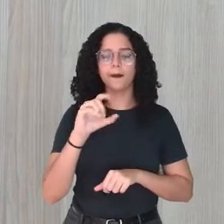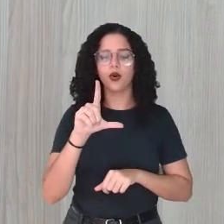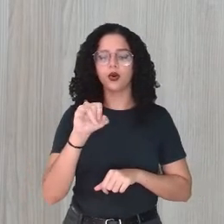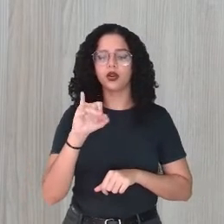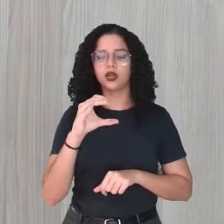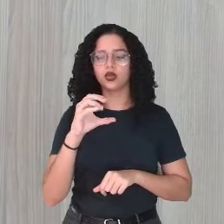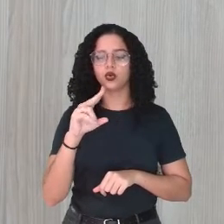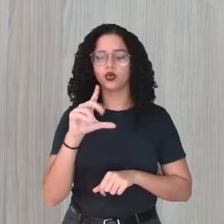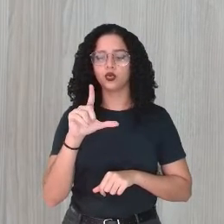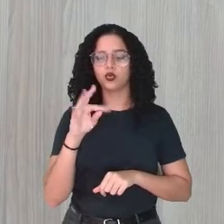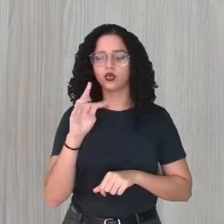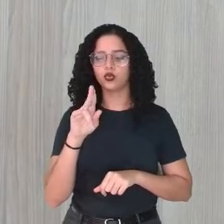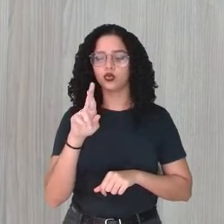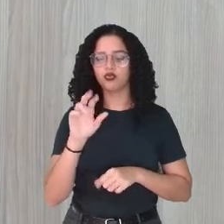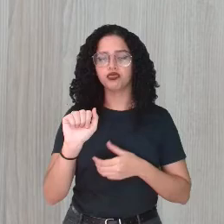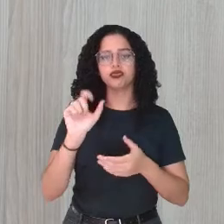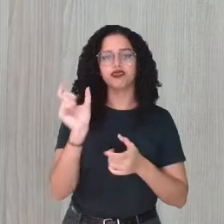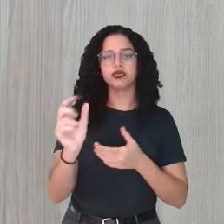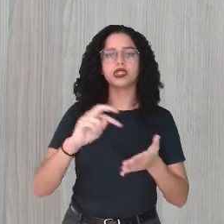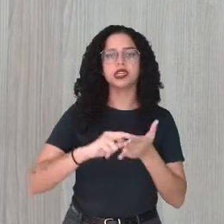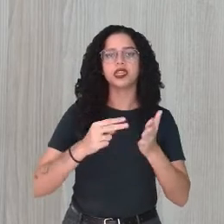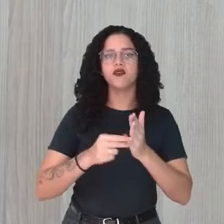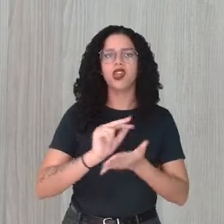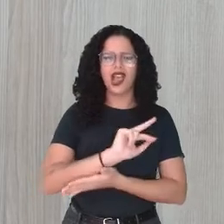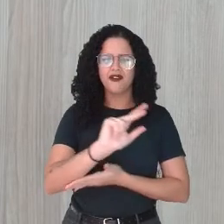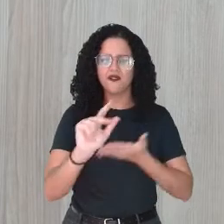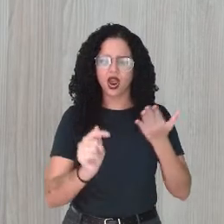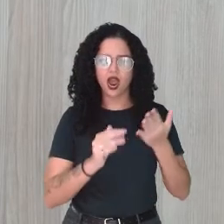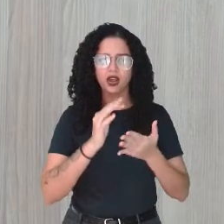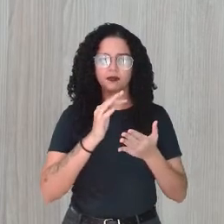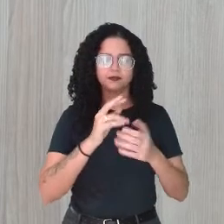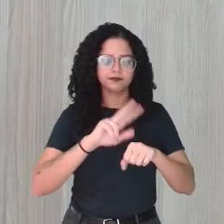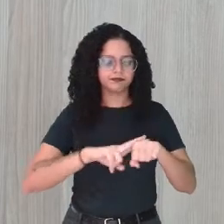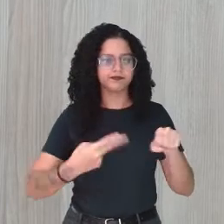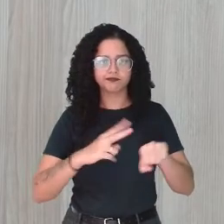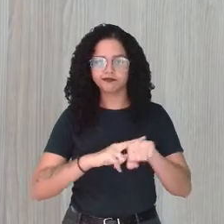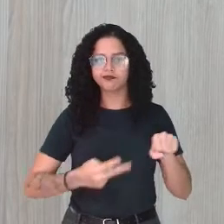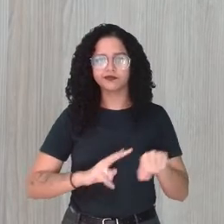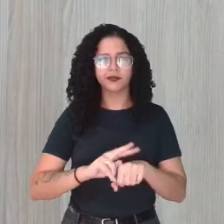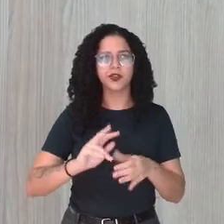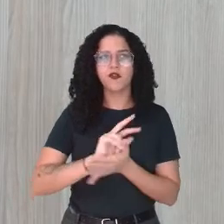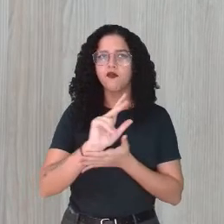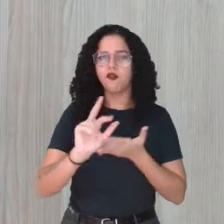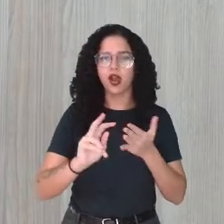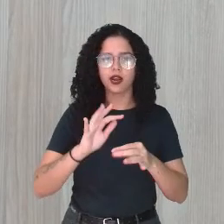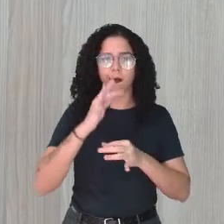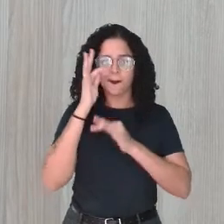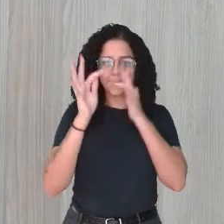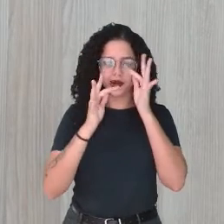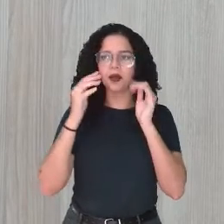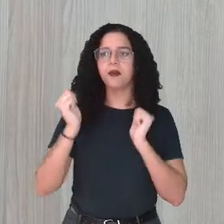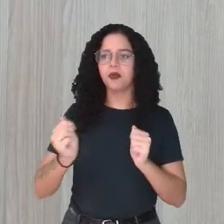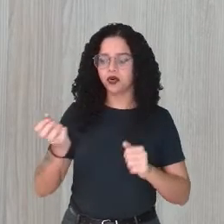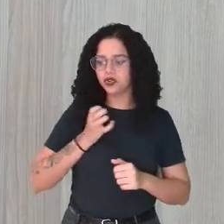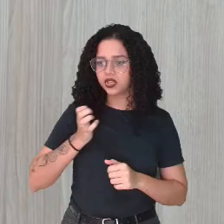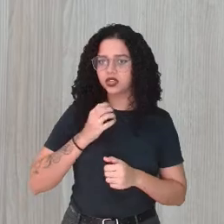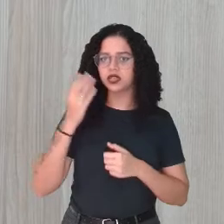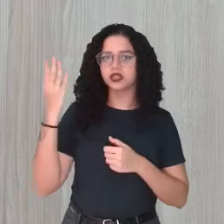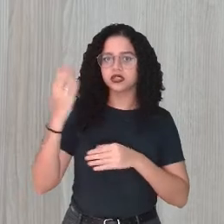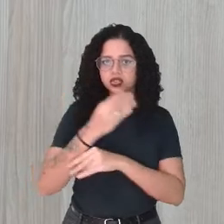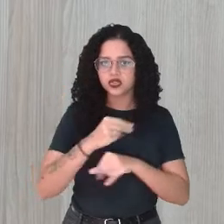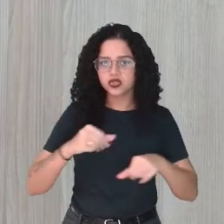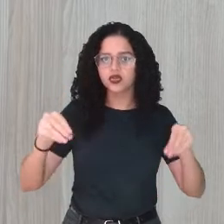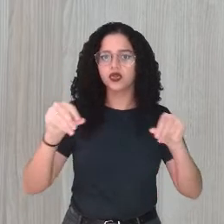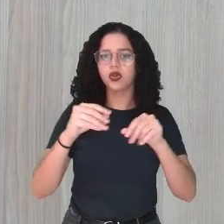policultivo, ter uma diversidade de produção ali agrícola, a gente pode enriquecer esse solo, né? O